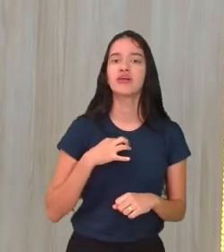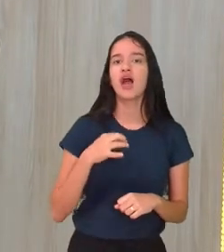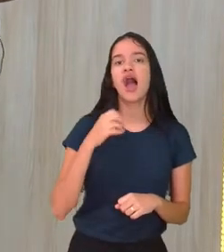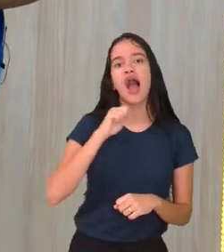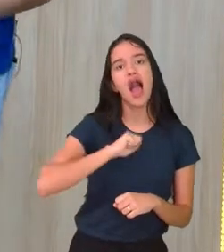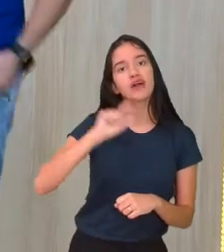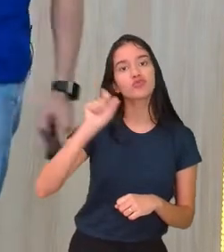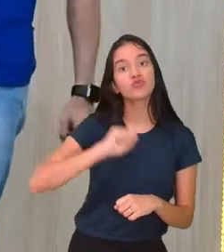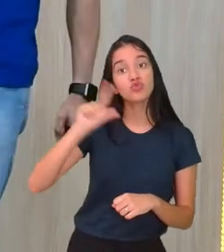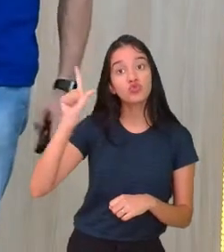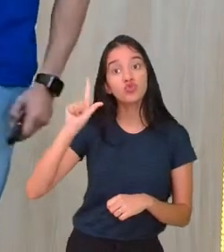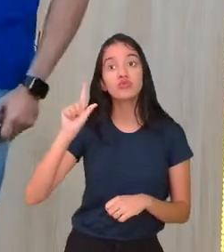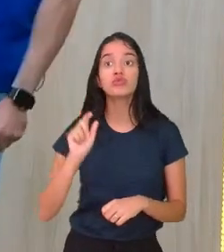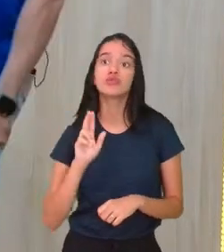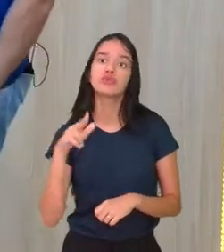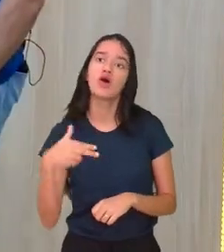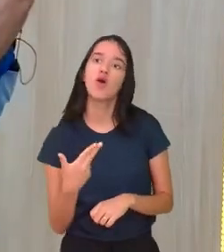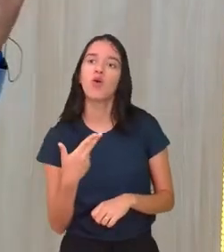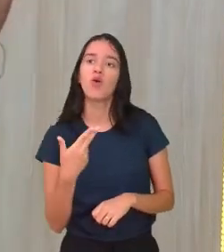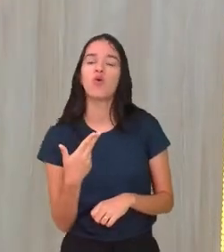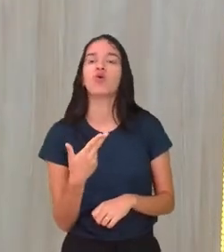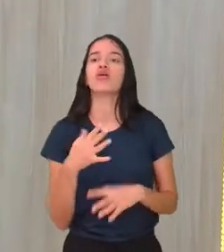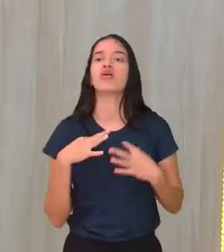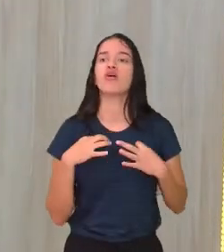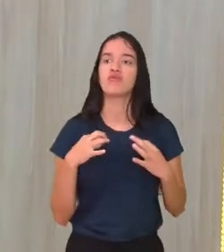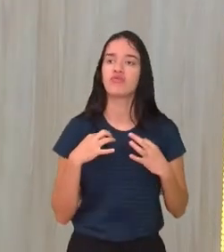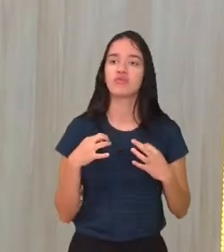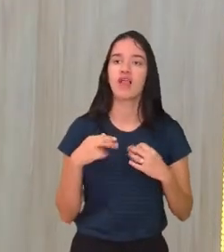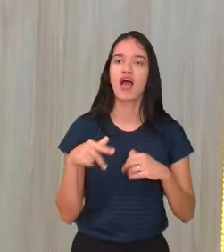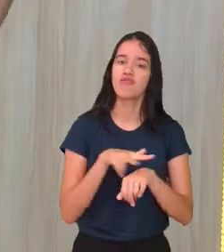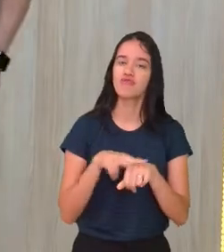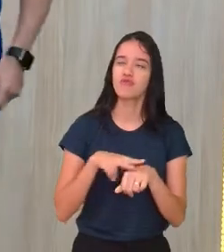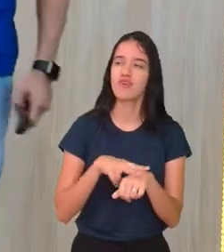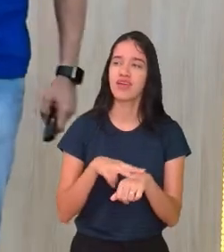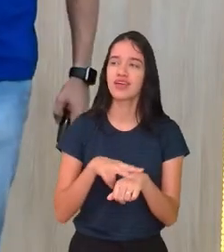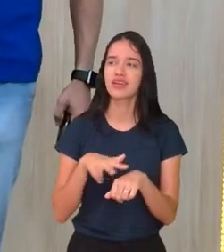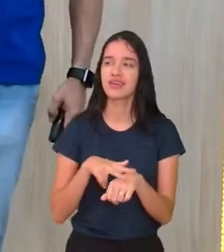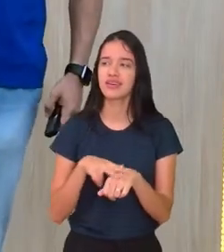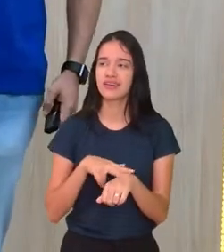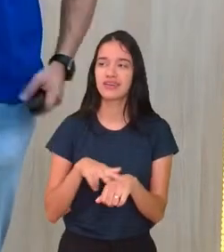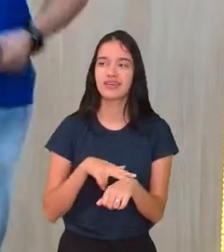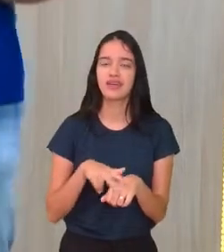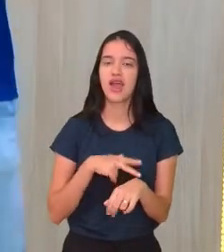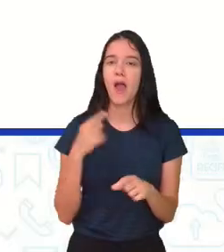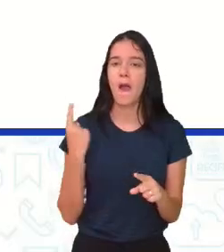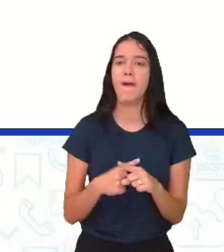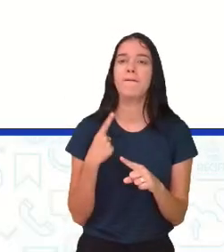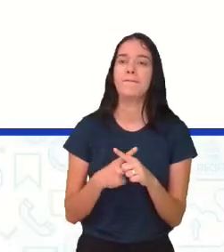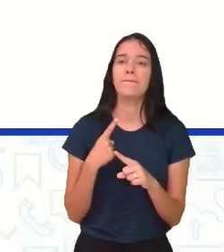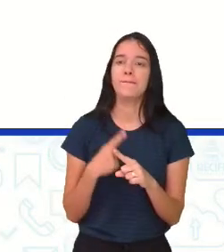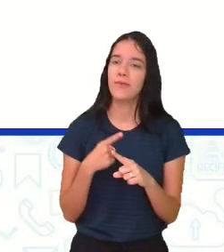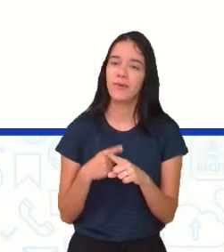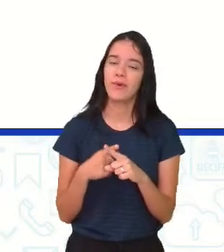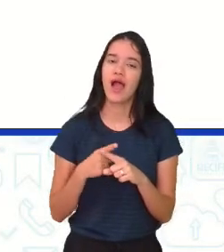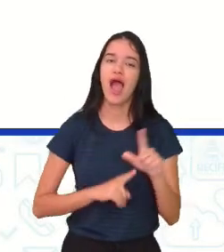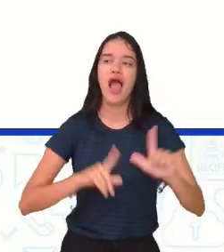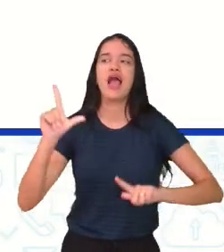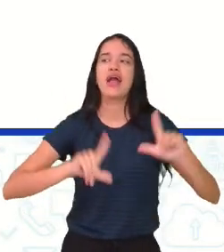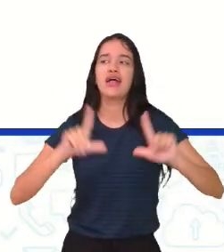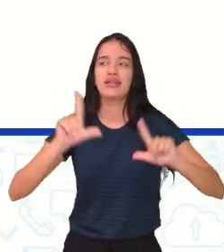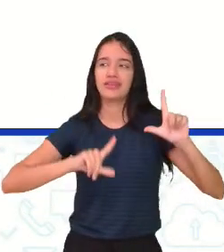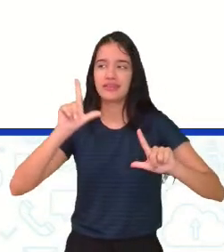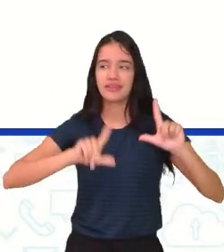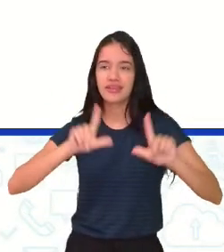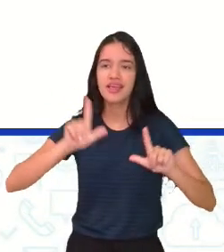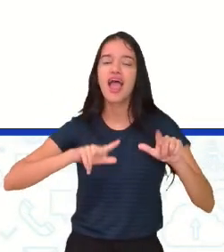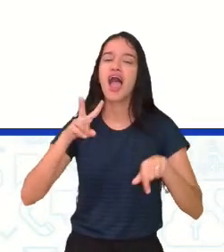azul. Ela pode usar também a blusa verde. É verde, né, Cleitinho? É porque é o reflexo assim, da TV, pô. O cara